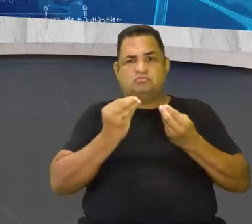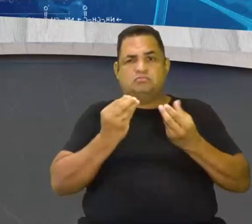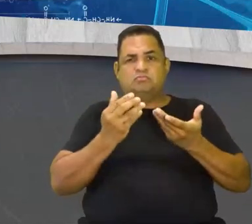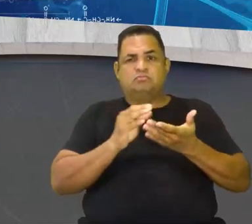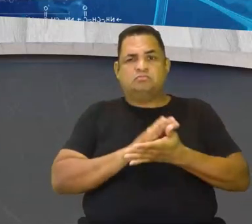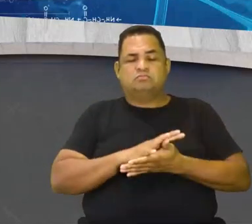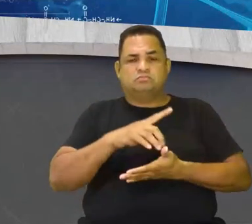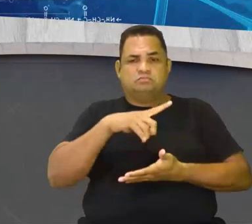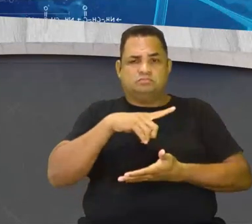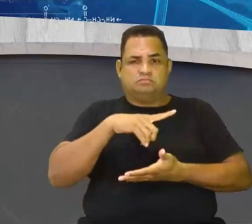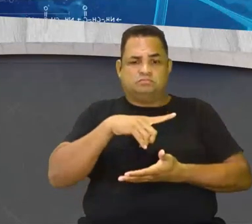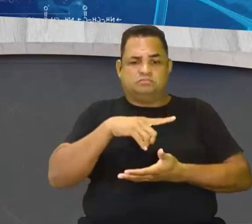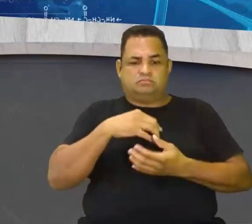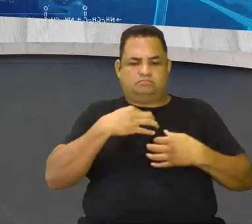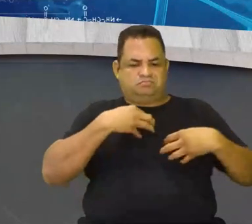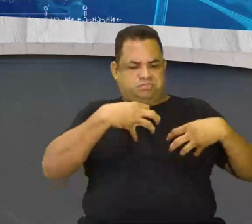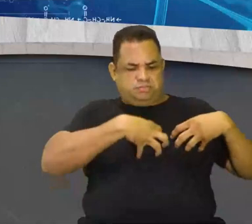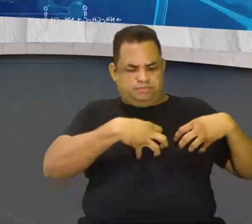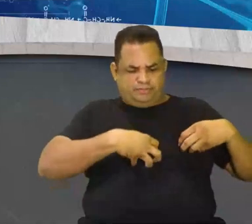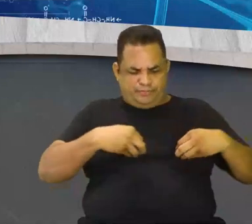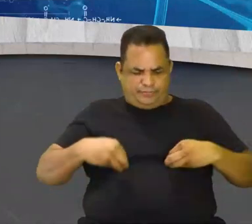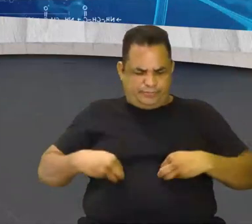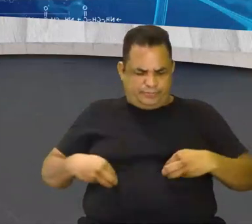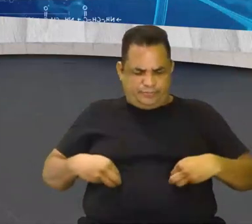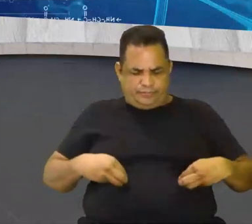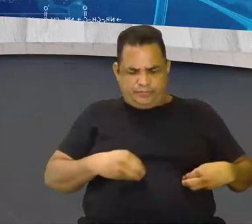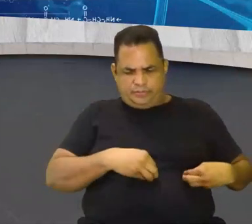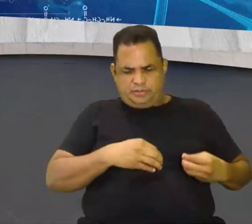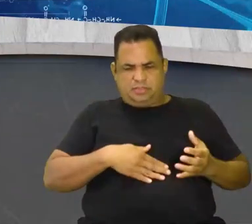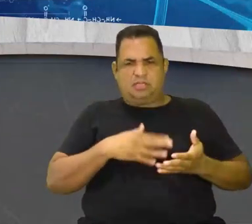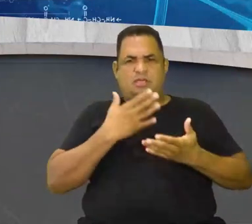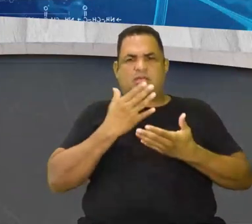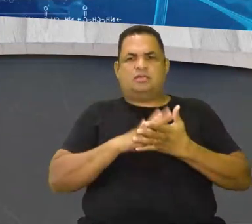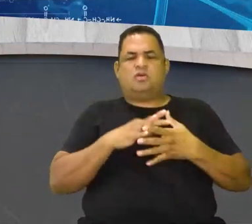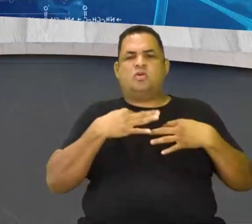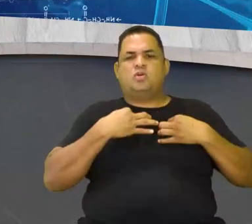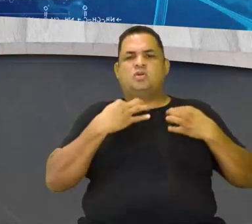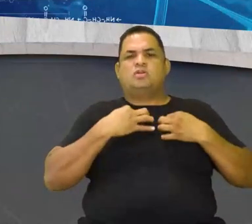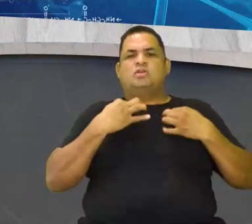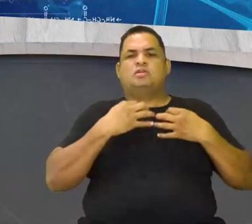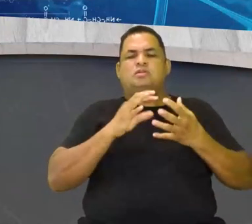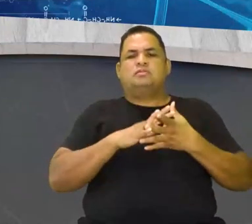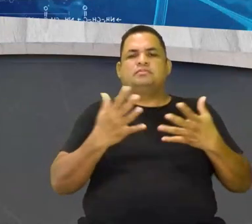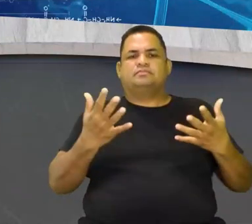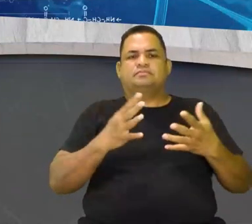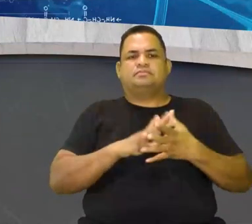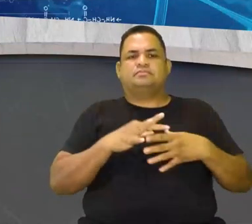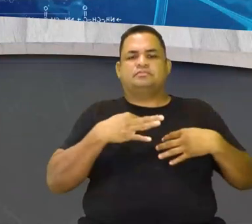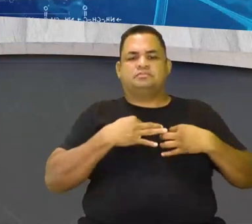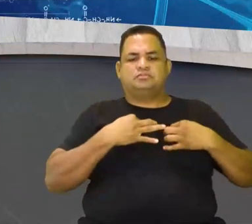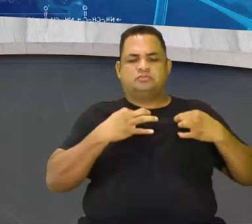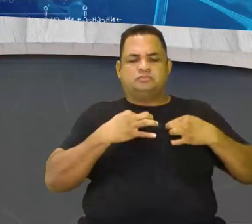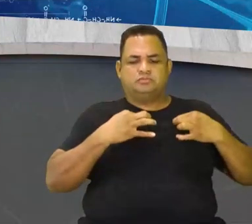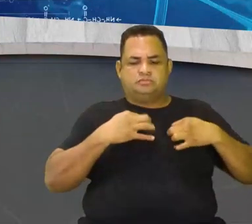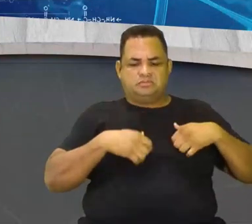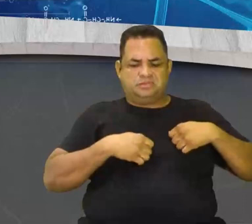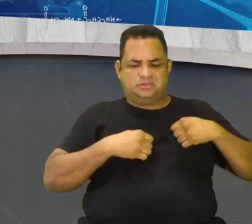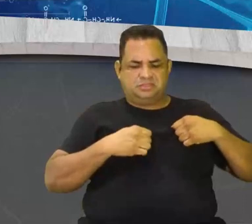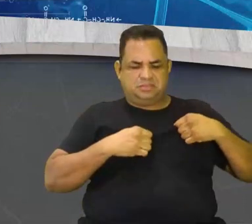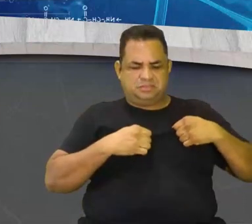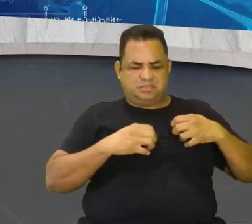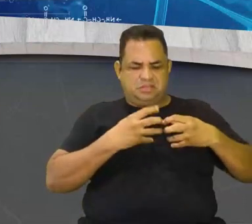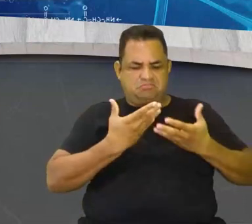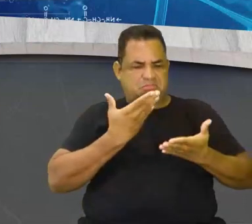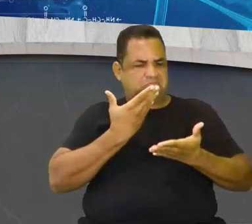além dele manchar algumas roupas, né, digamos assim, é colorida, manchou. Com o tempo, o tecido ele vai ficando sem a mesma qualidade.